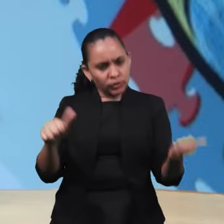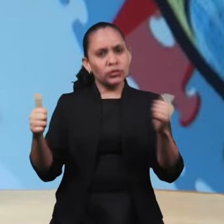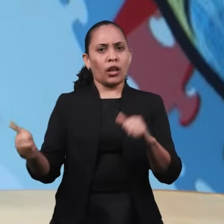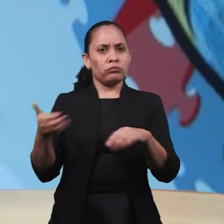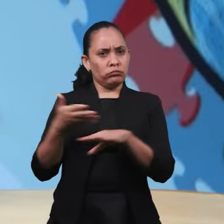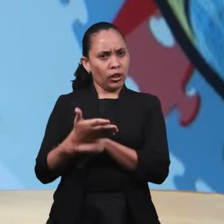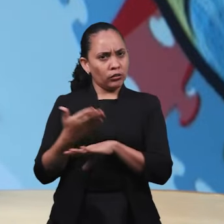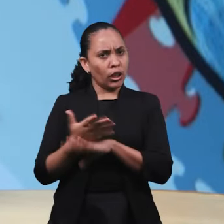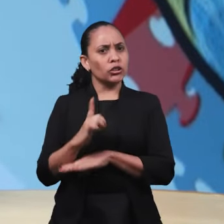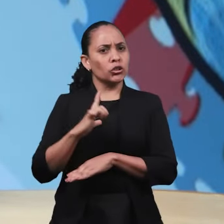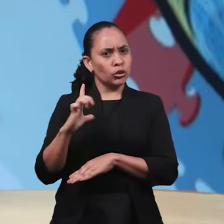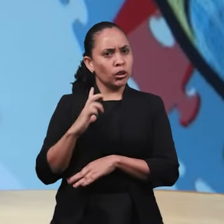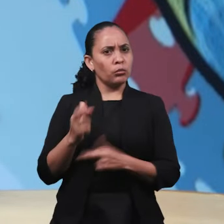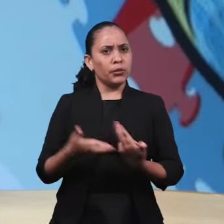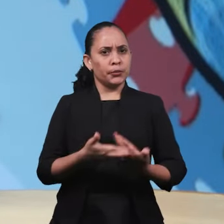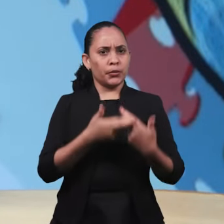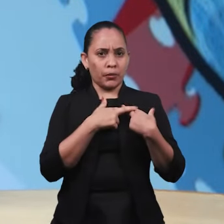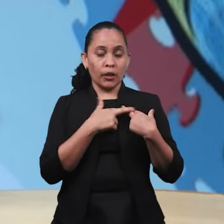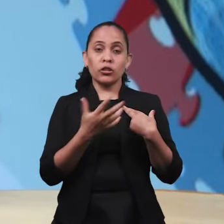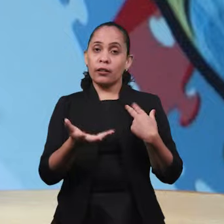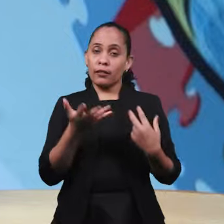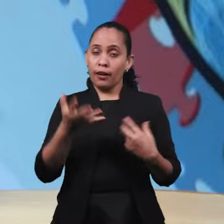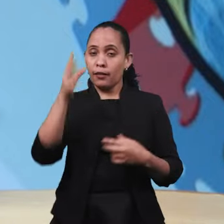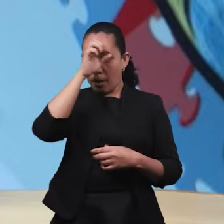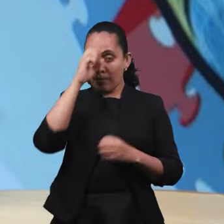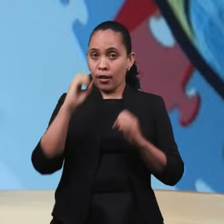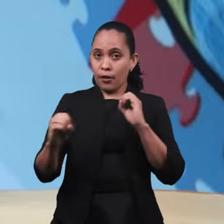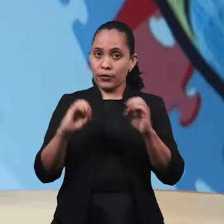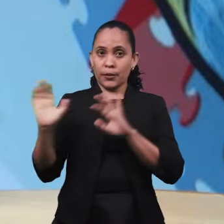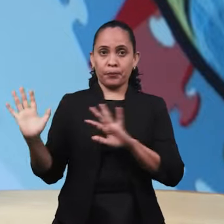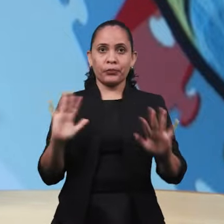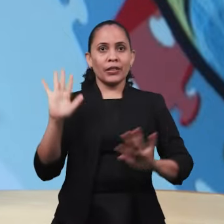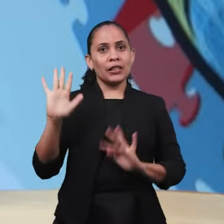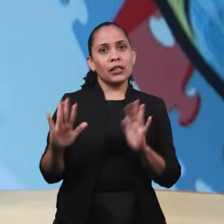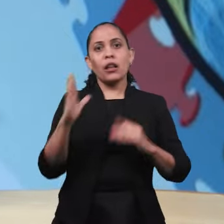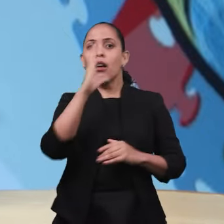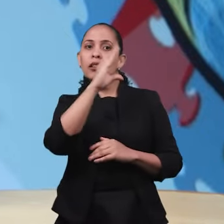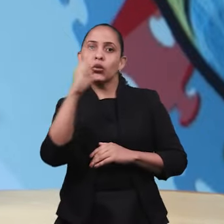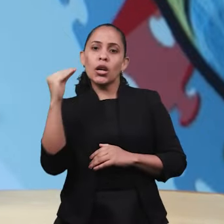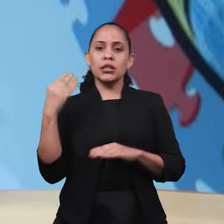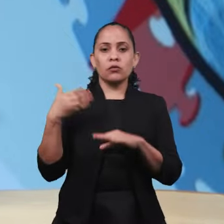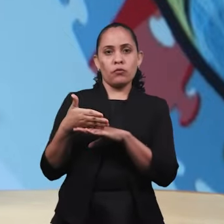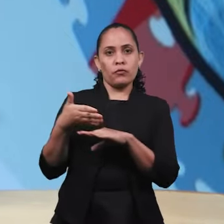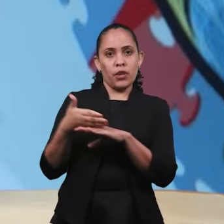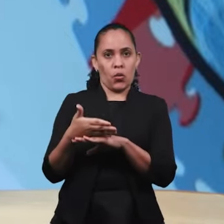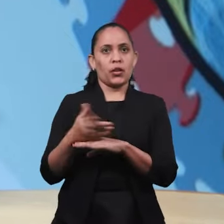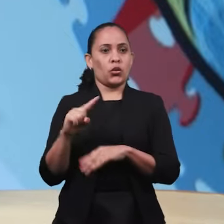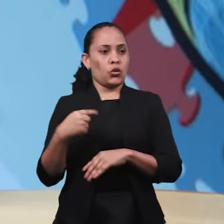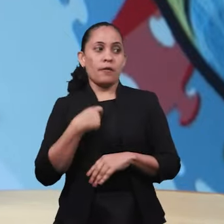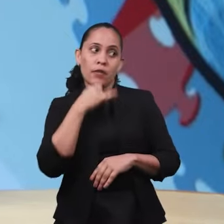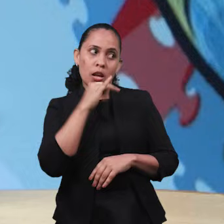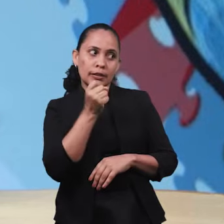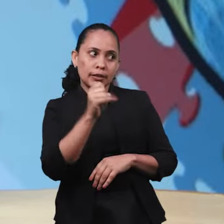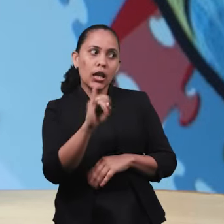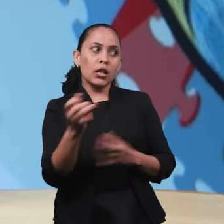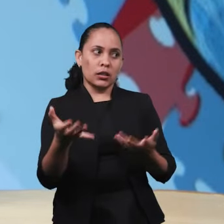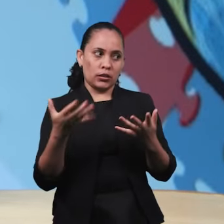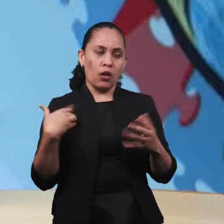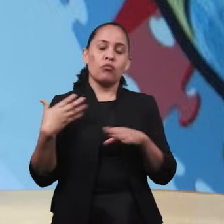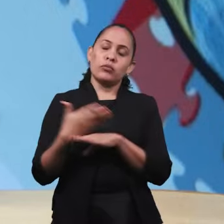igreja e que querem aprender a oficina. Às vezes nós temos até adolescentes que participam. Nós dizemos, se eles